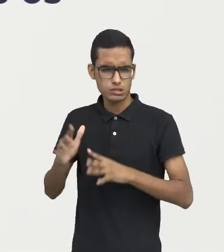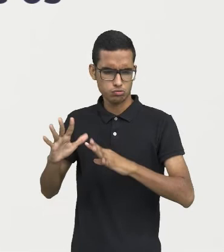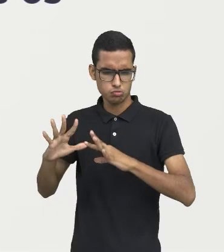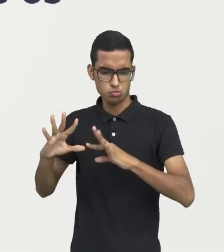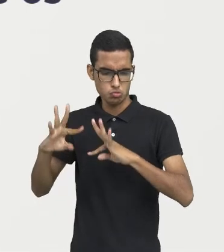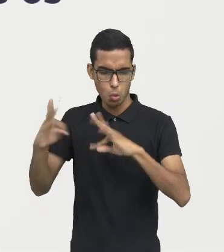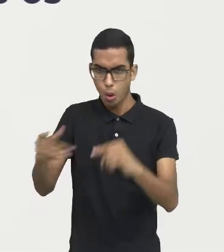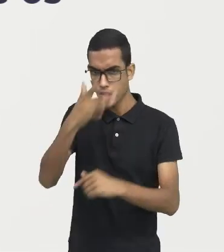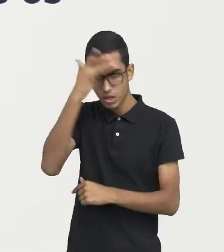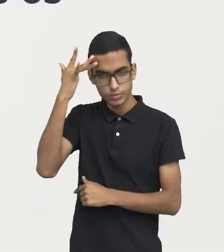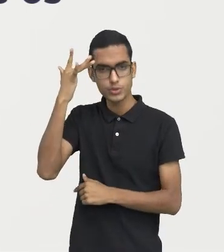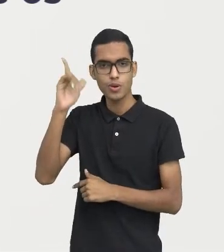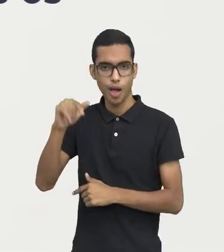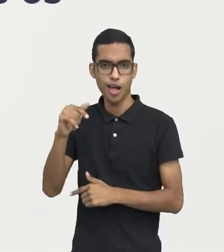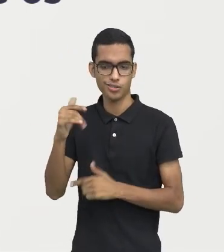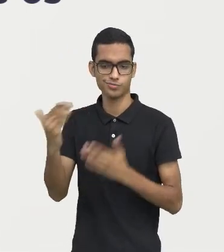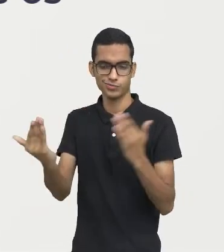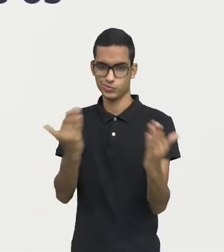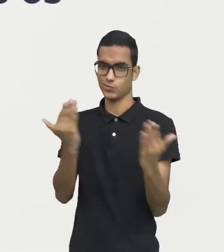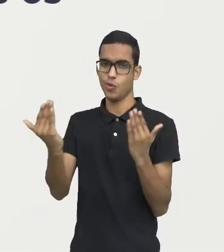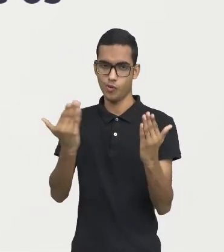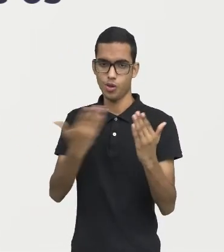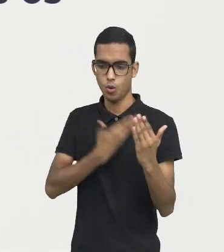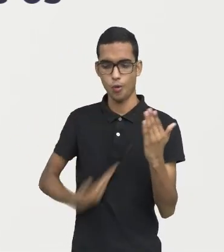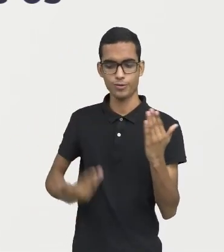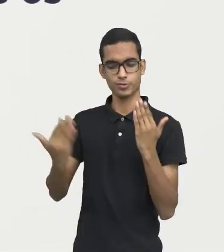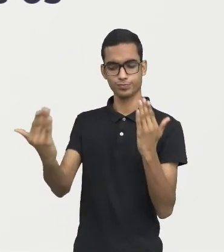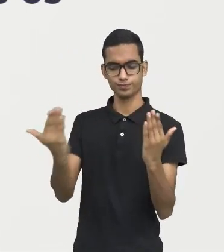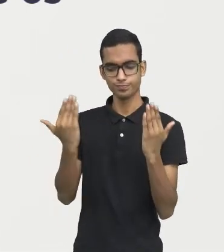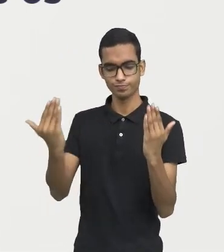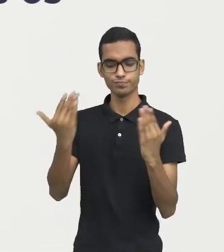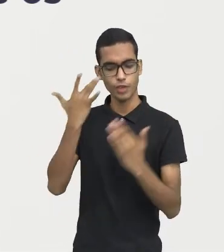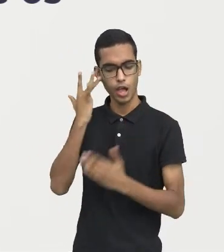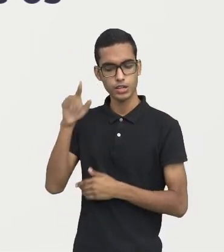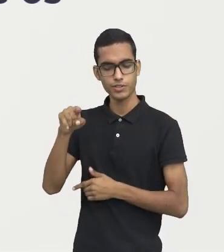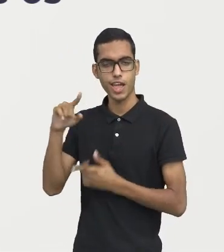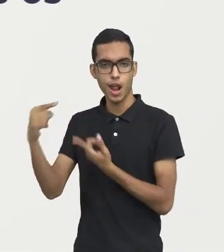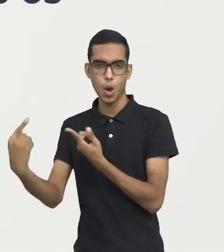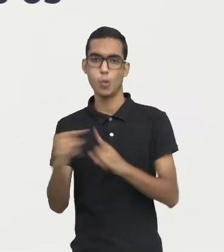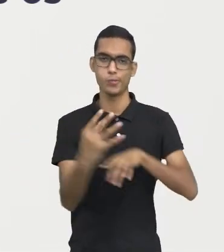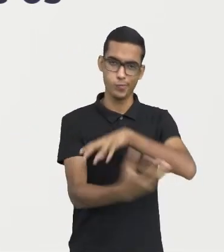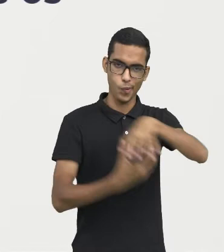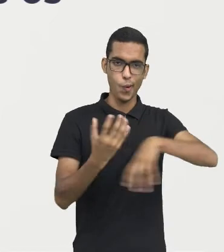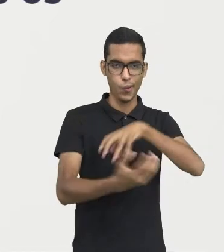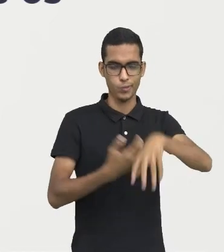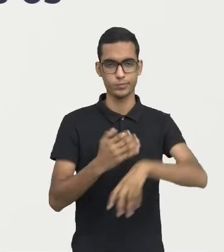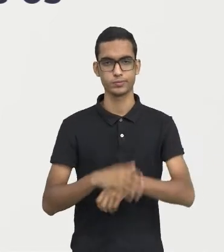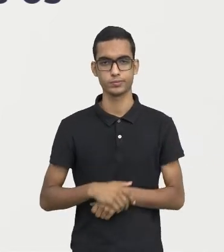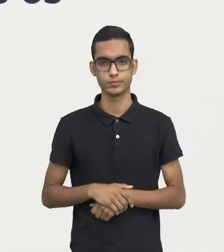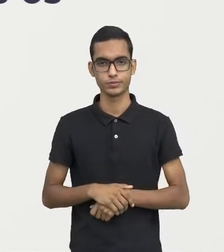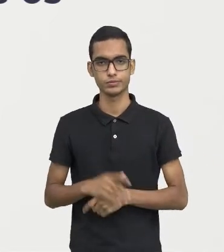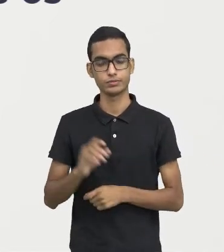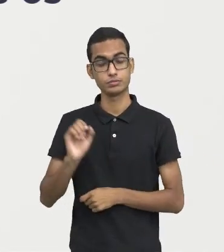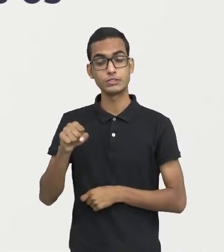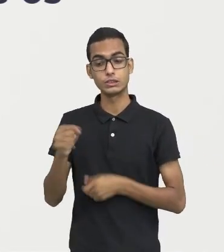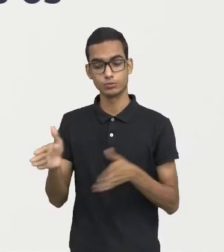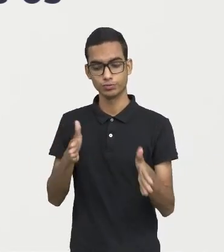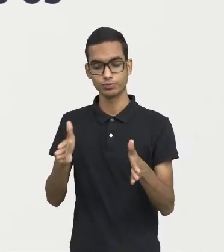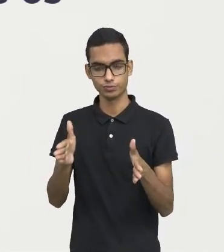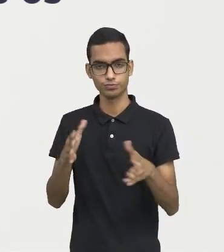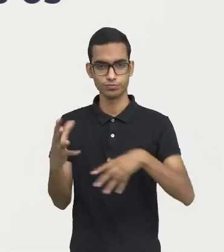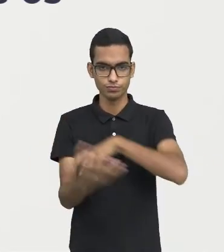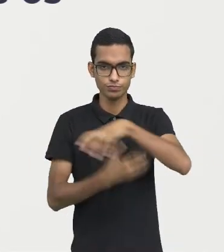a partir do momento em que tornassem suspeitos durante o período da Revolução, elas poderiam sim